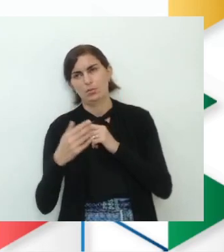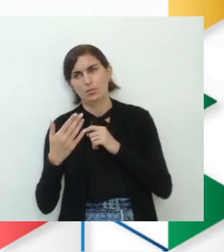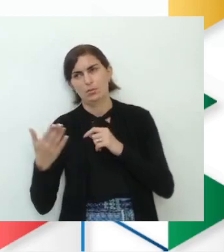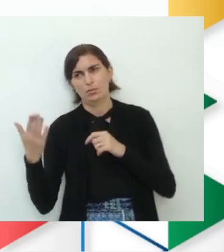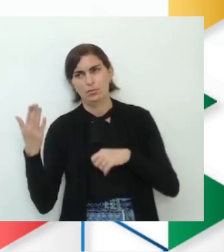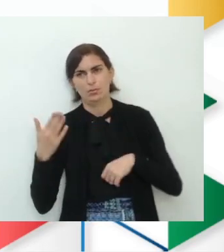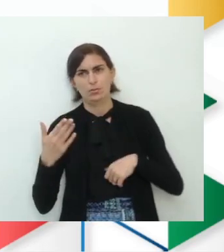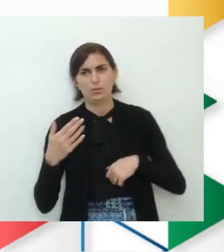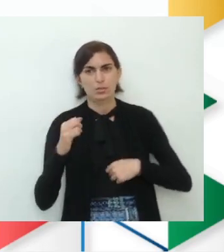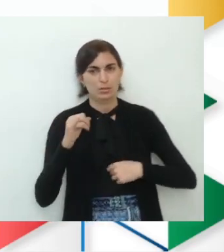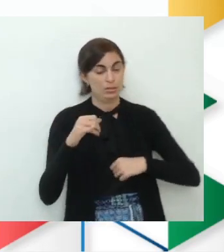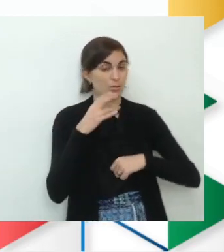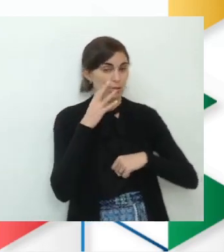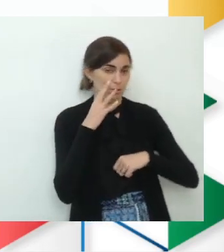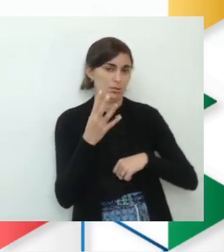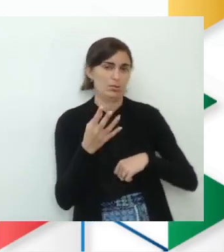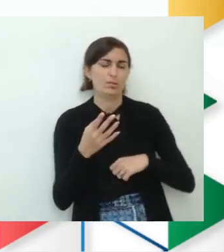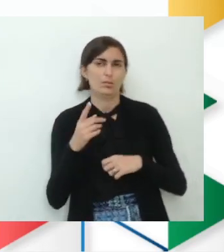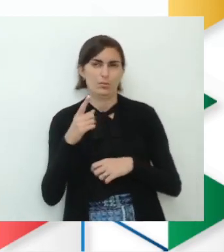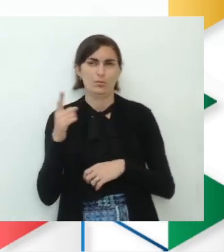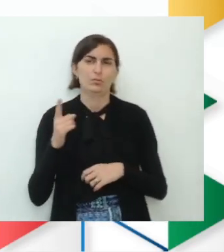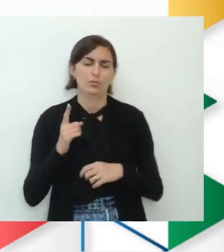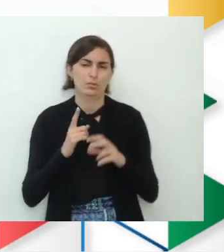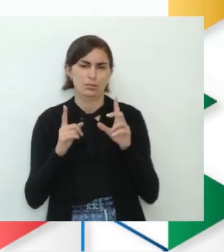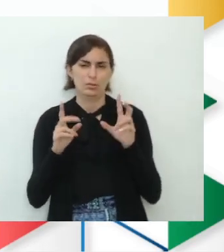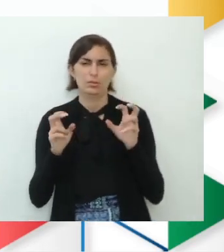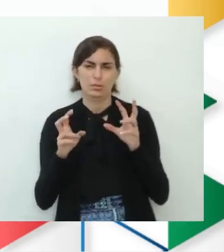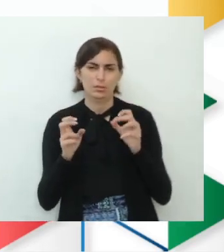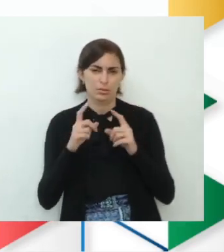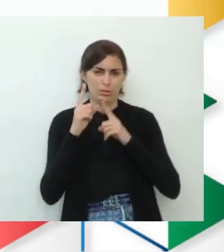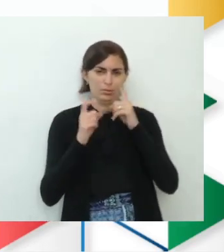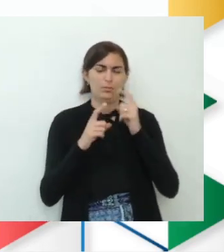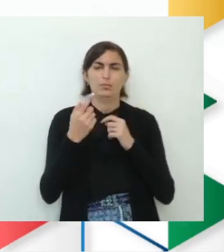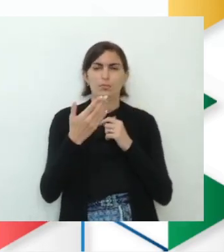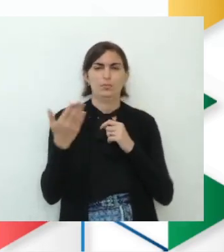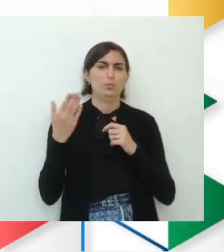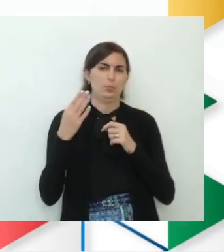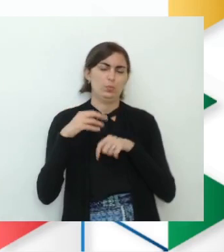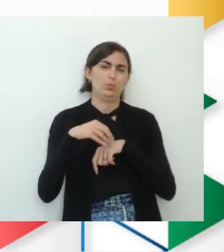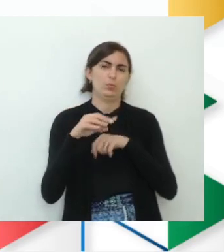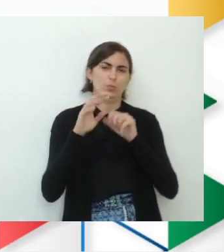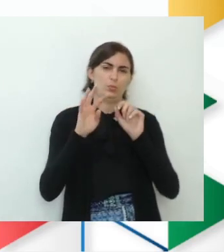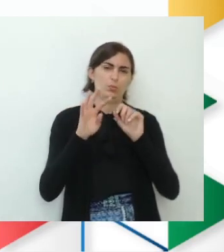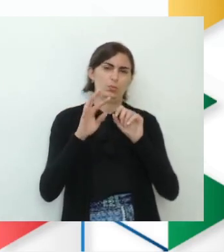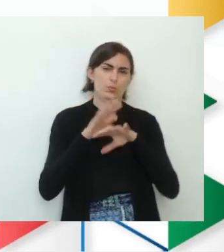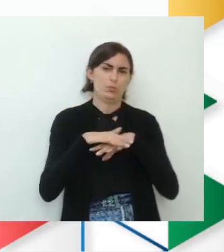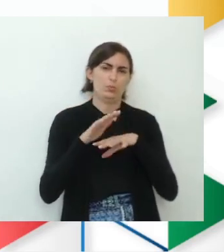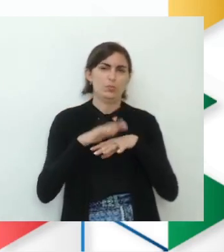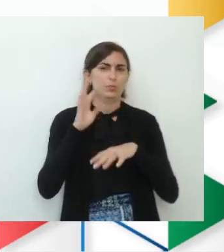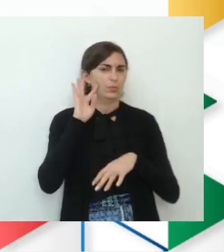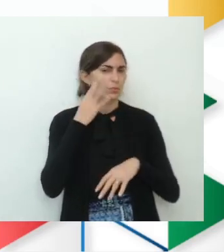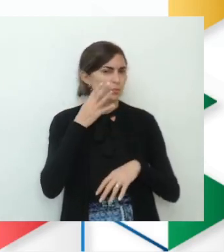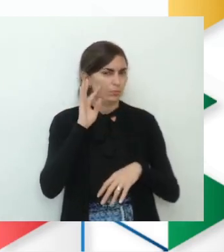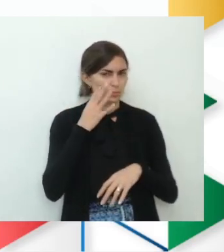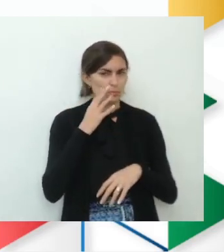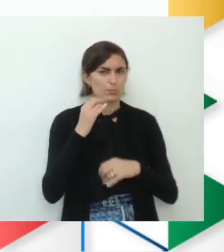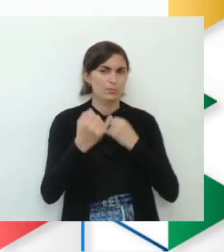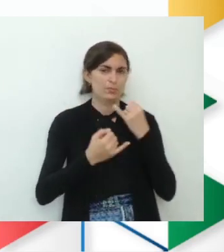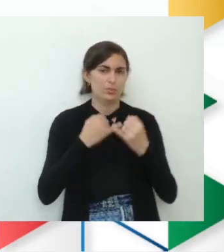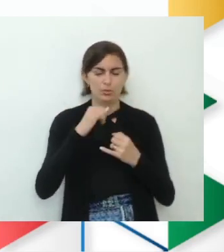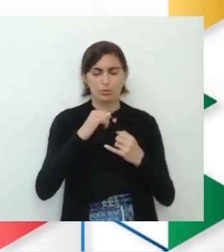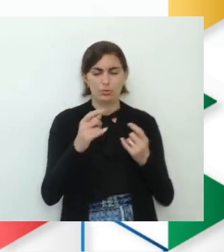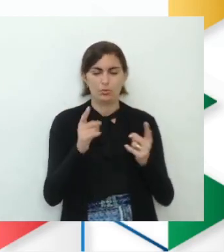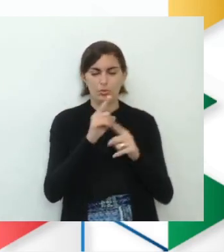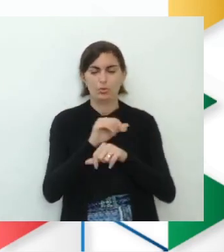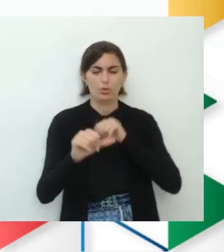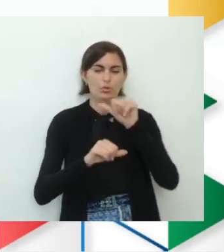ó. Se liga! Esse termo de expressão é importante que você comece a resolver e lembre-se do jogo de sinal.